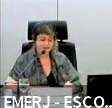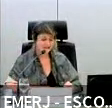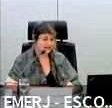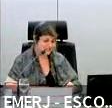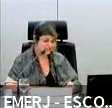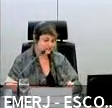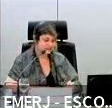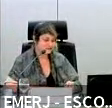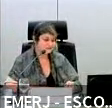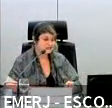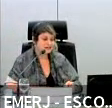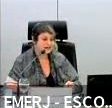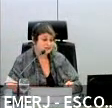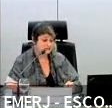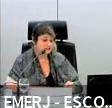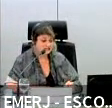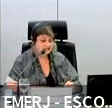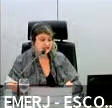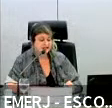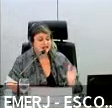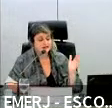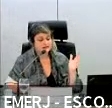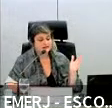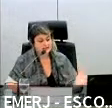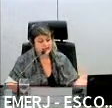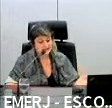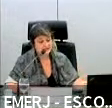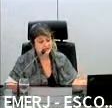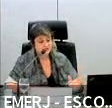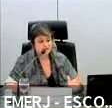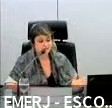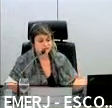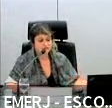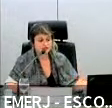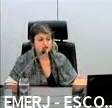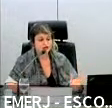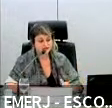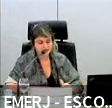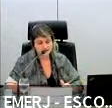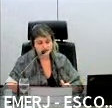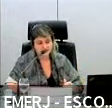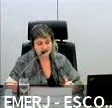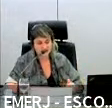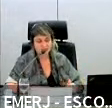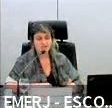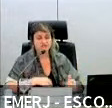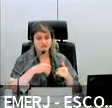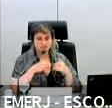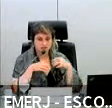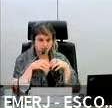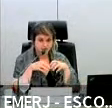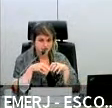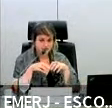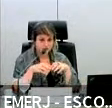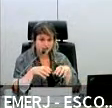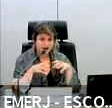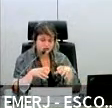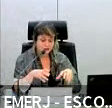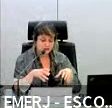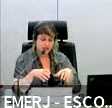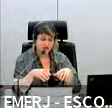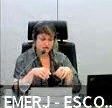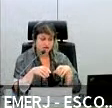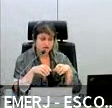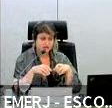no website, então, a pesquisa. Dessas 29 categorias analíticas que a gente fez para olhar